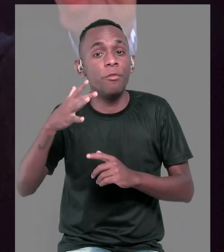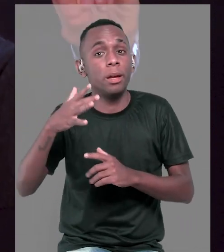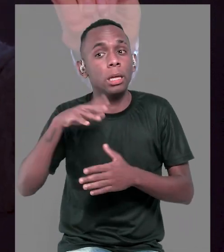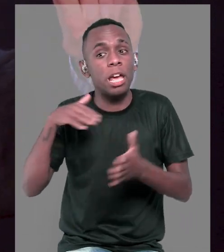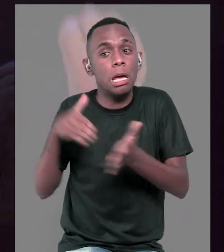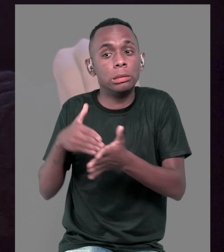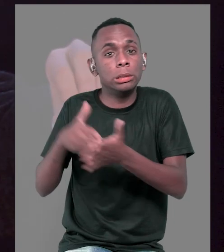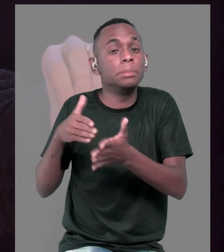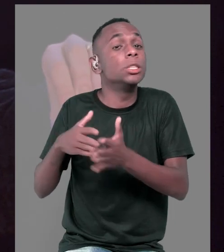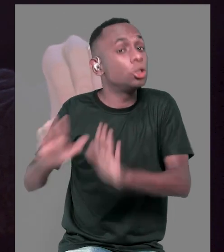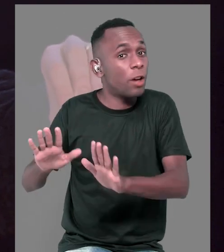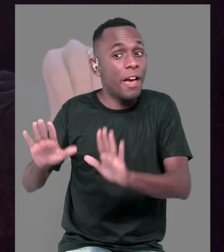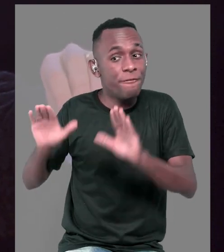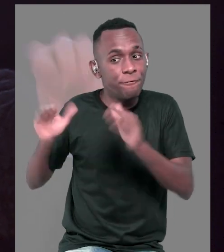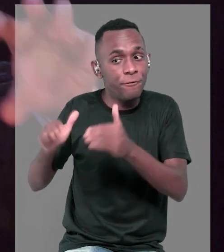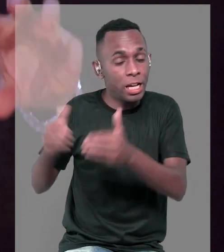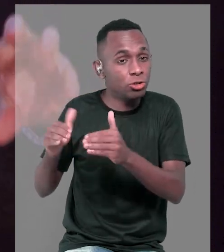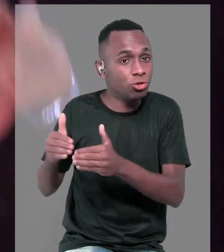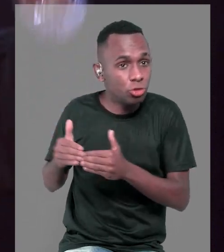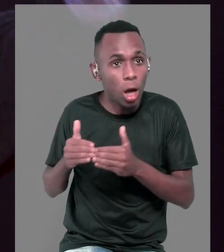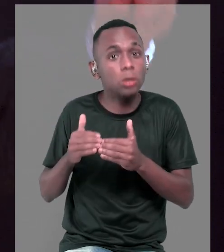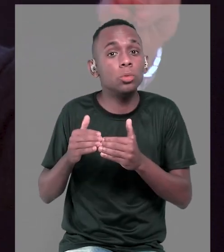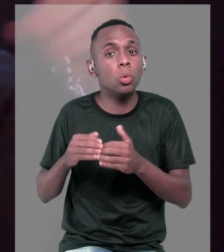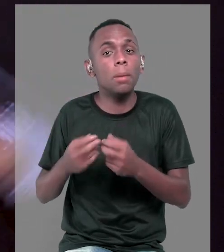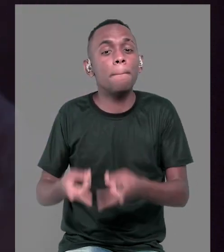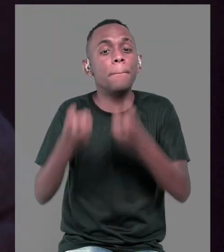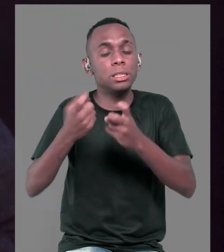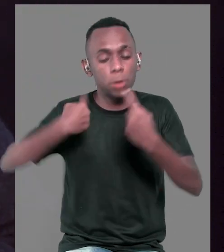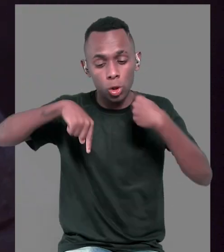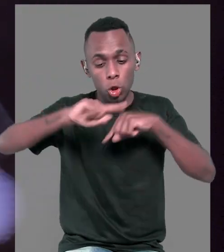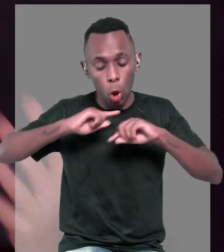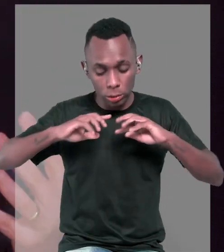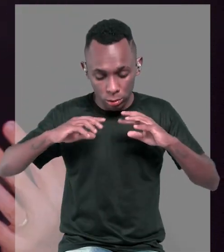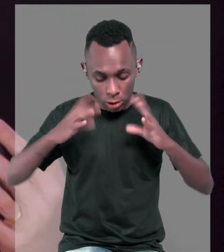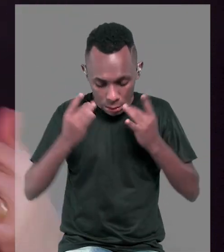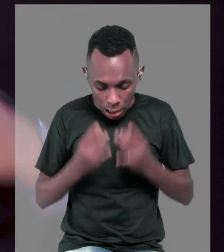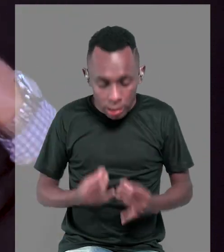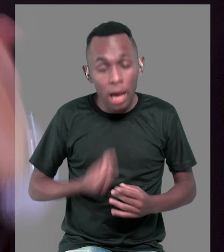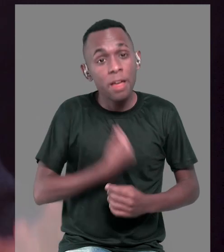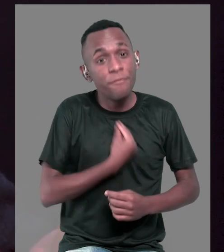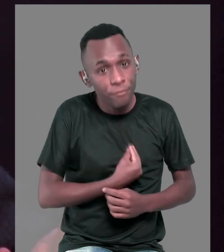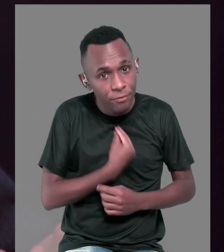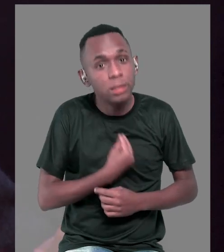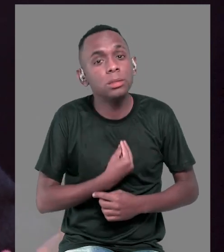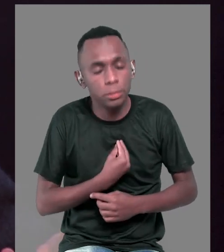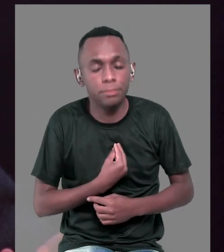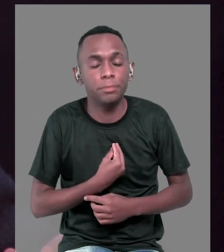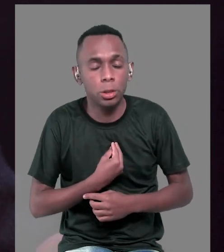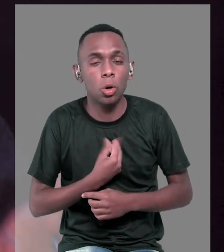conseguem enxergar tudo da nossa intimidade que, para esses centros, ficou ridiculamente